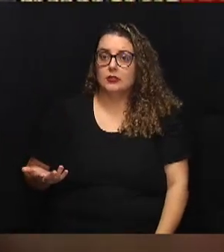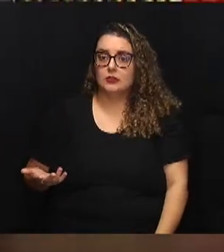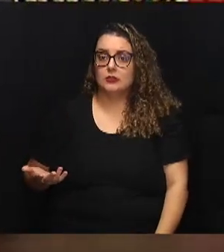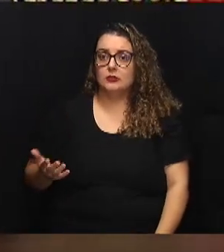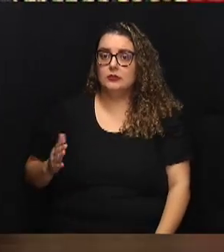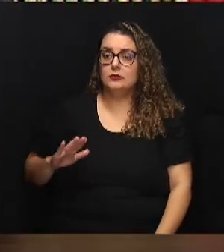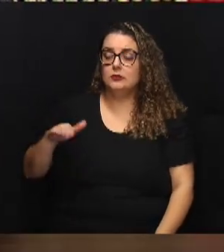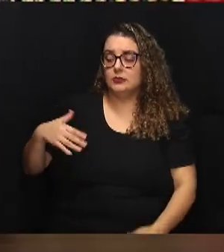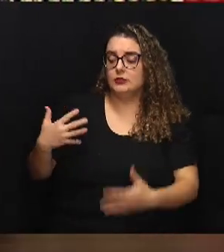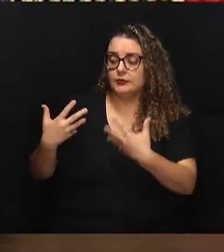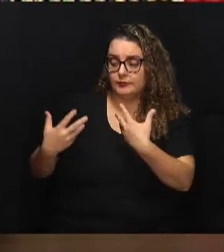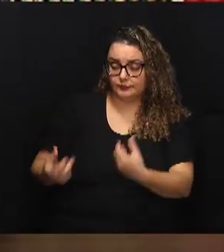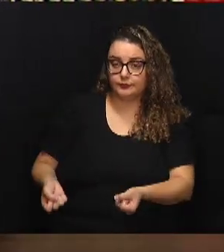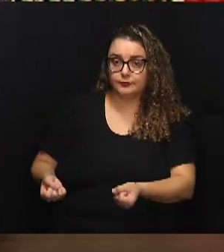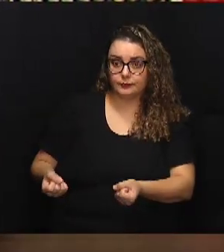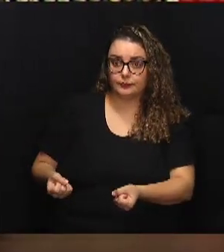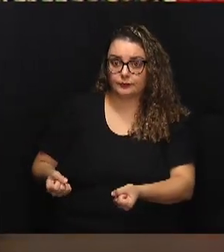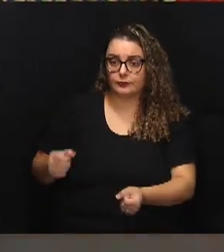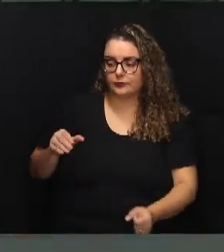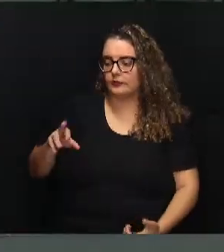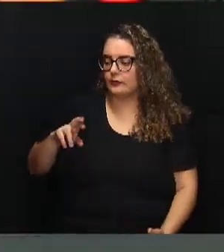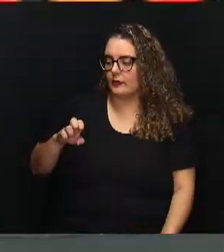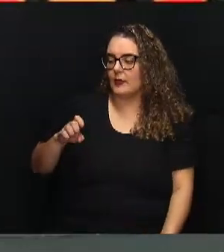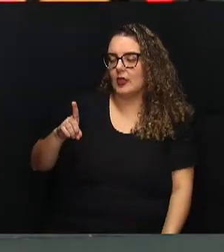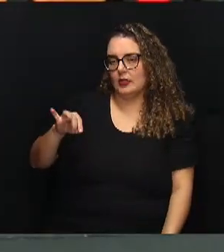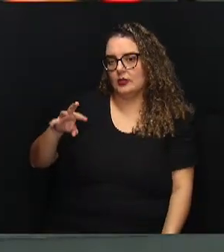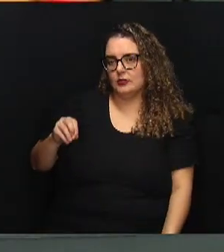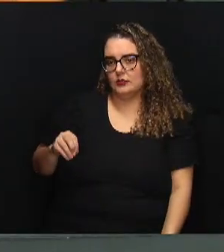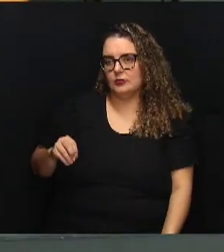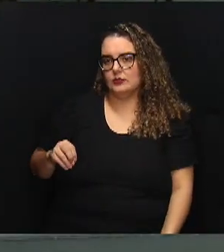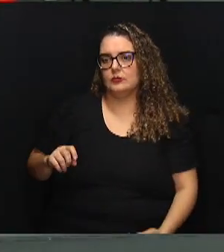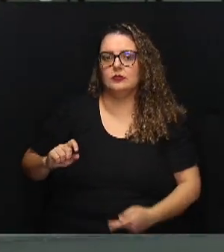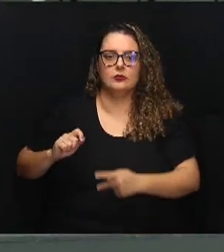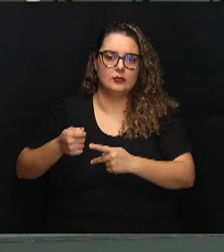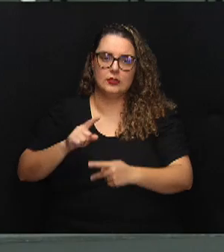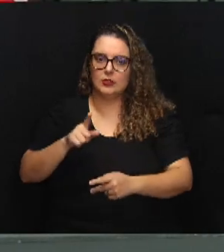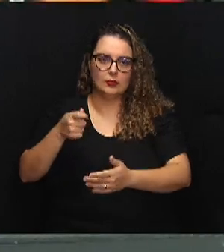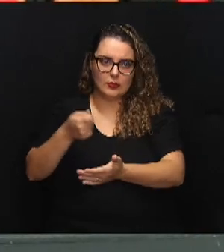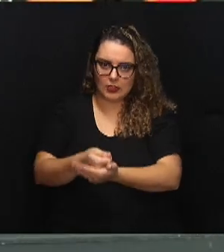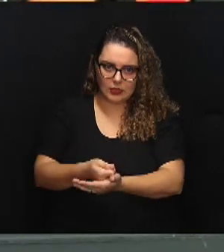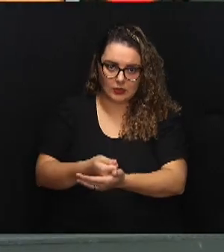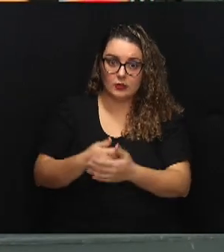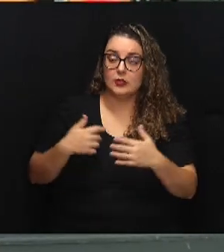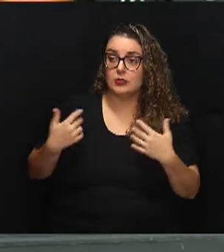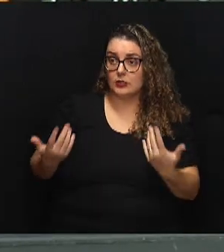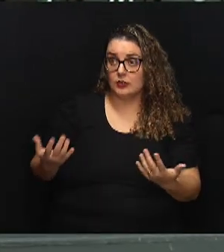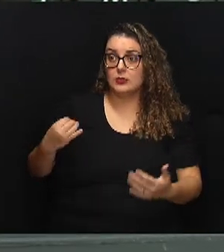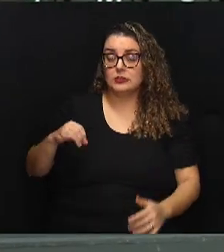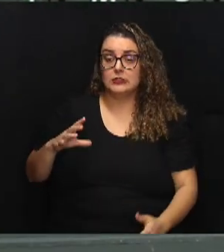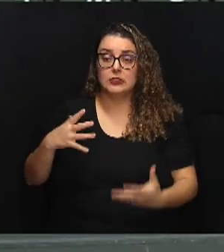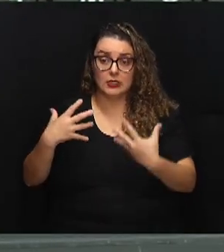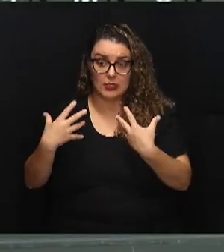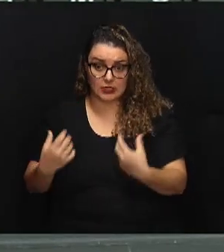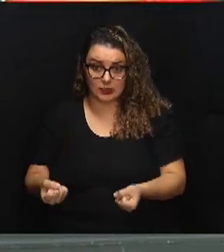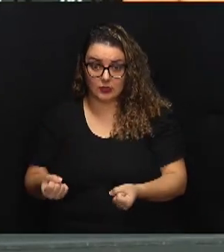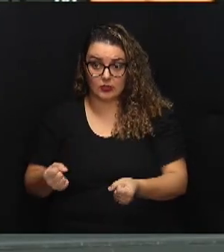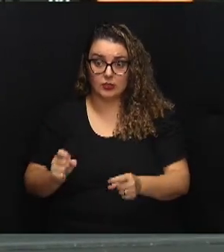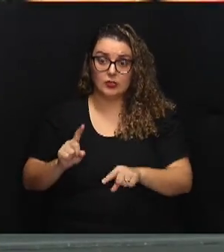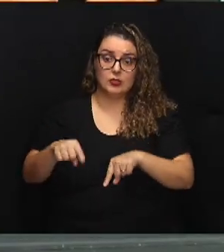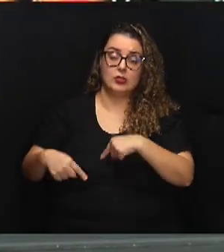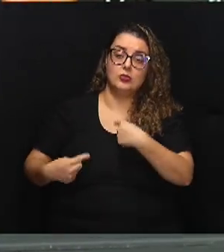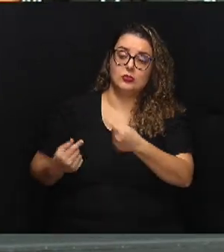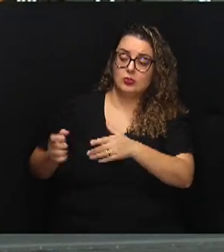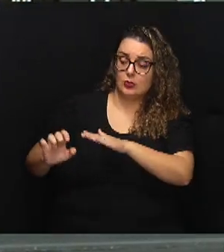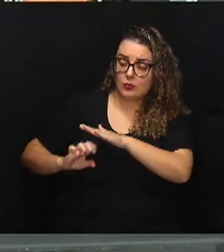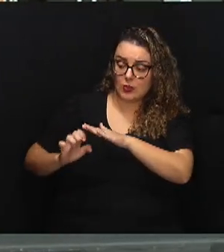ela recebe créditos via Pix, ela acaba não pagando. Então, se ela está recebendo de uma outra